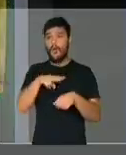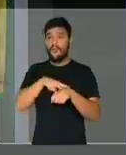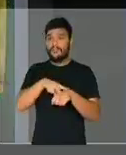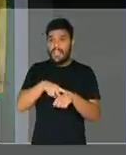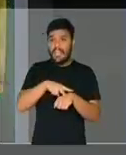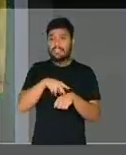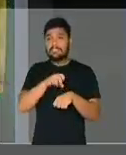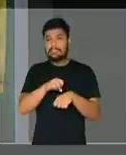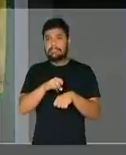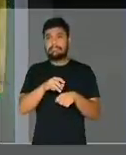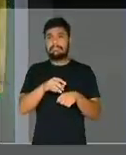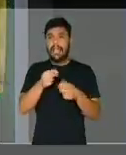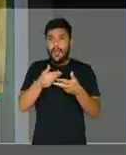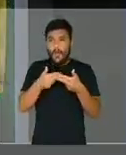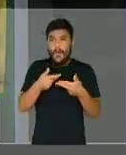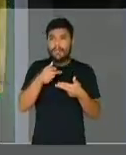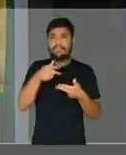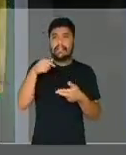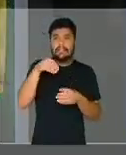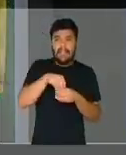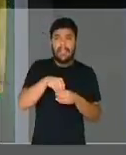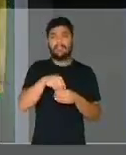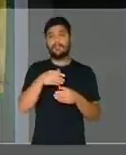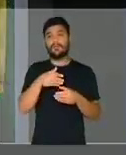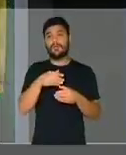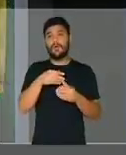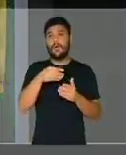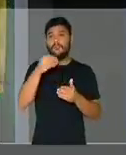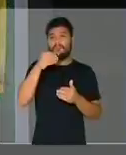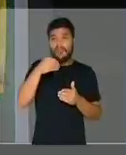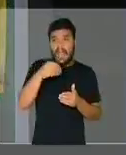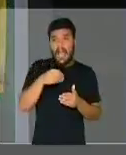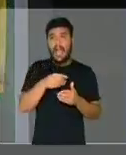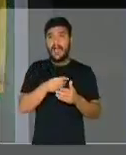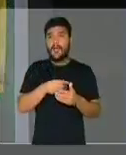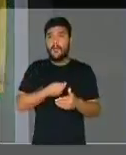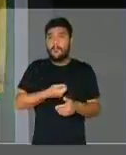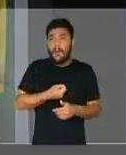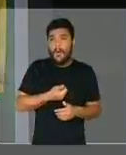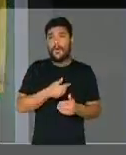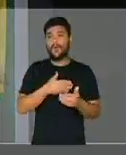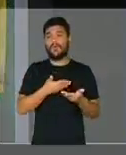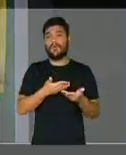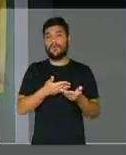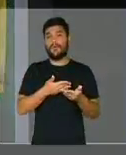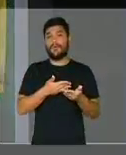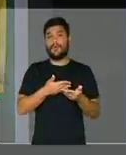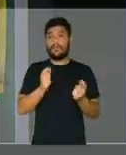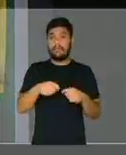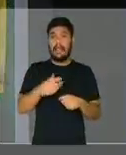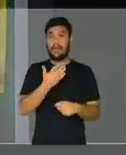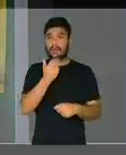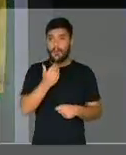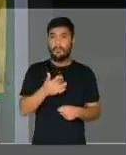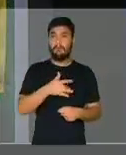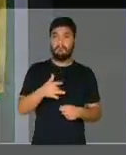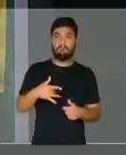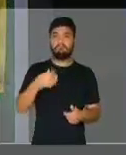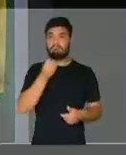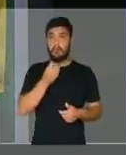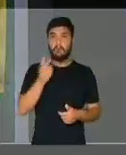quantidade do nutriente constante na fórmula apresentar níveis baixos dos recomendados para o consumo diário